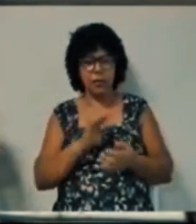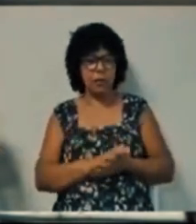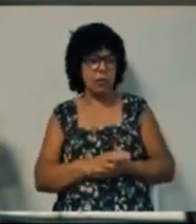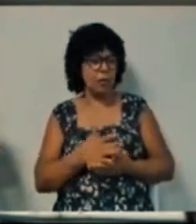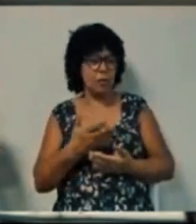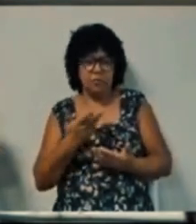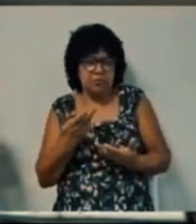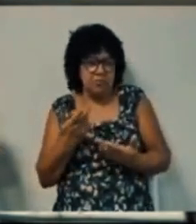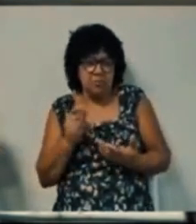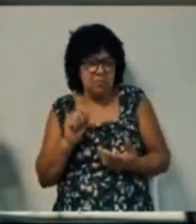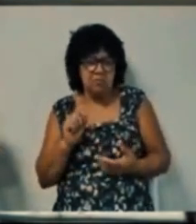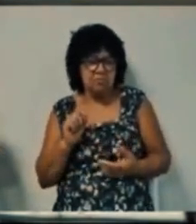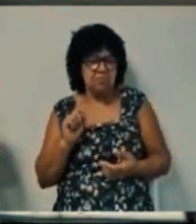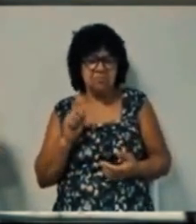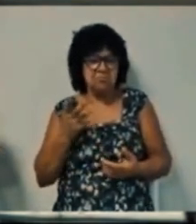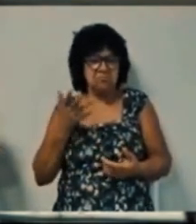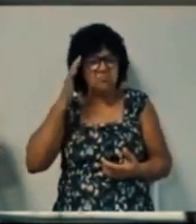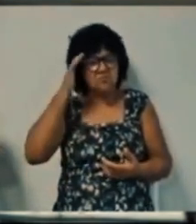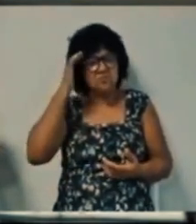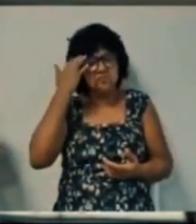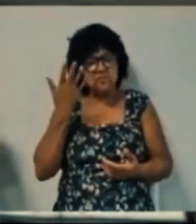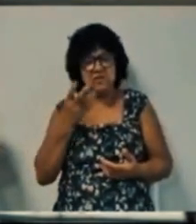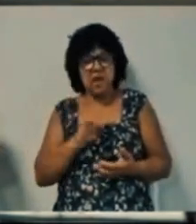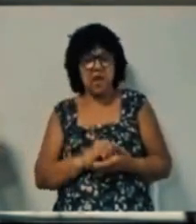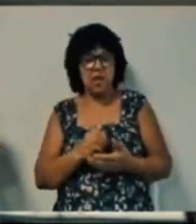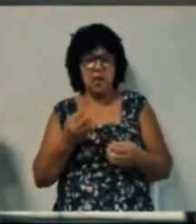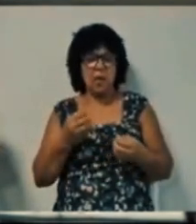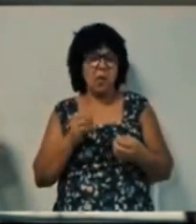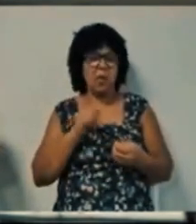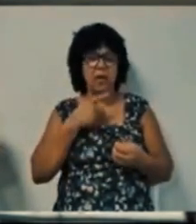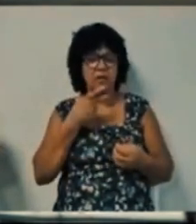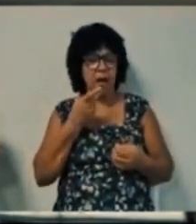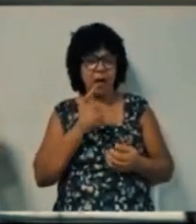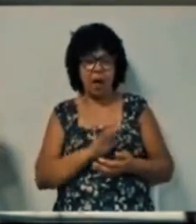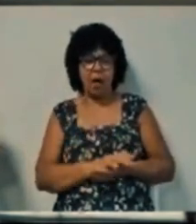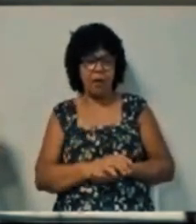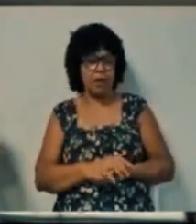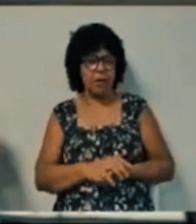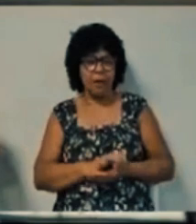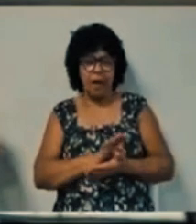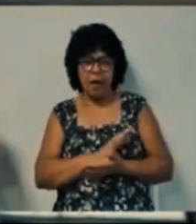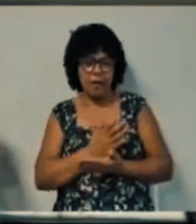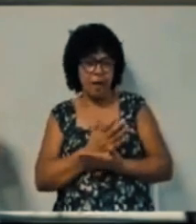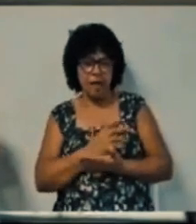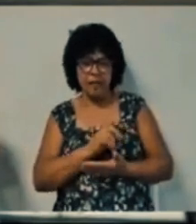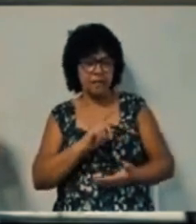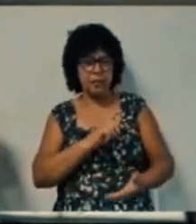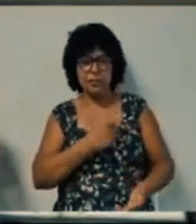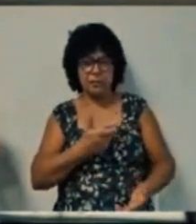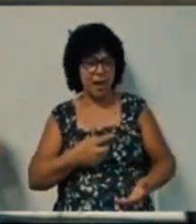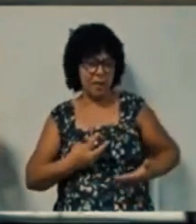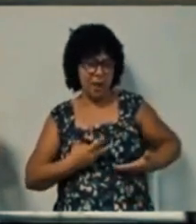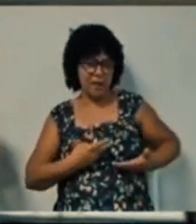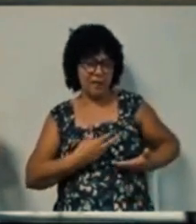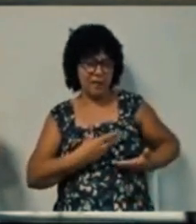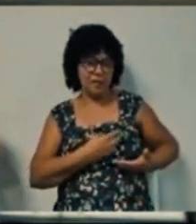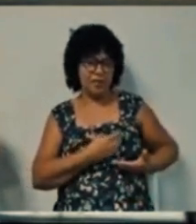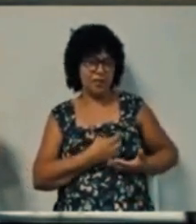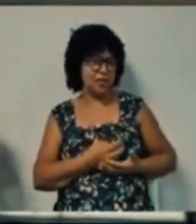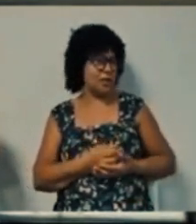para a senhora, mas não vai ter cirurgia hoje. E ela disse, por quê, doutor? Porque olha